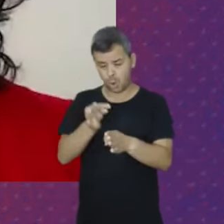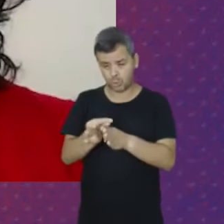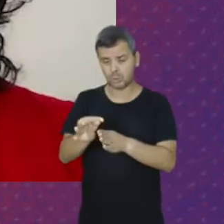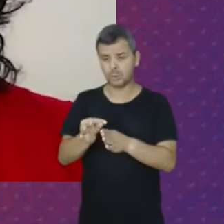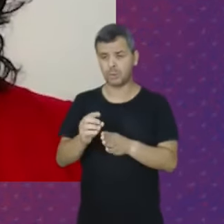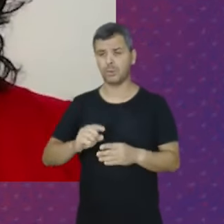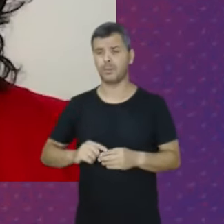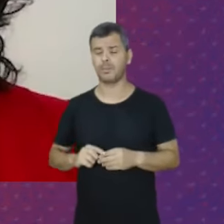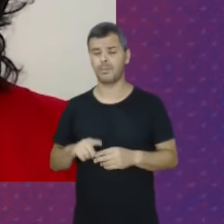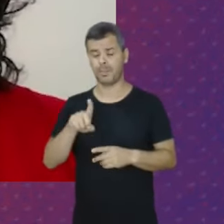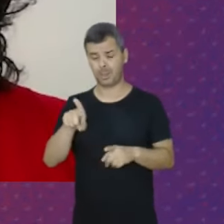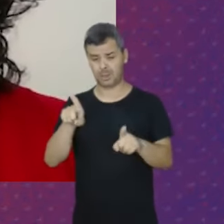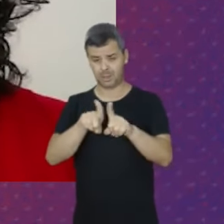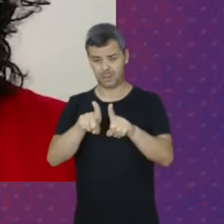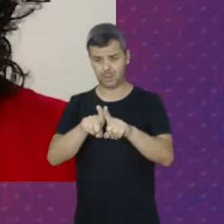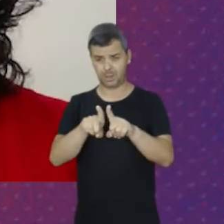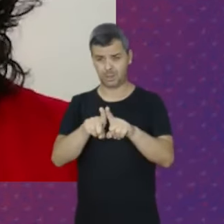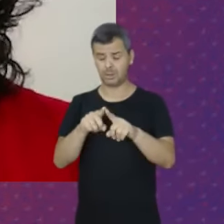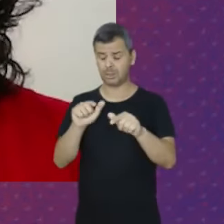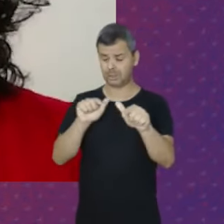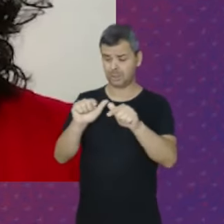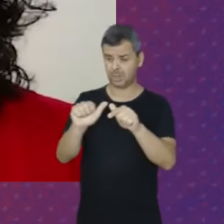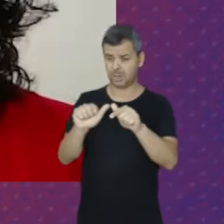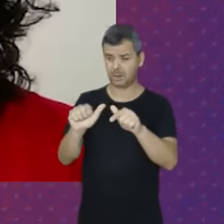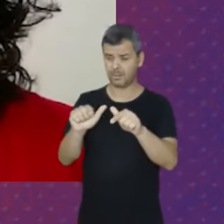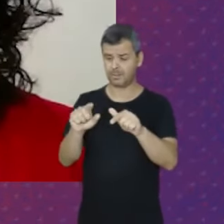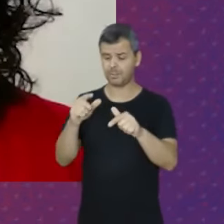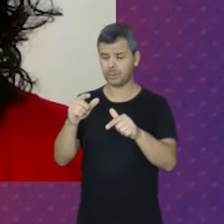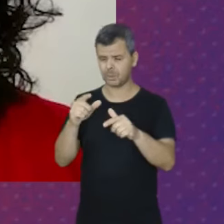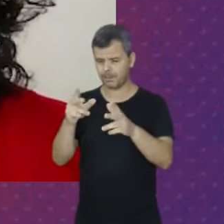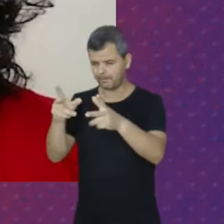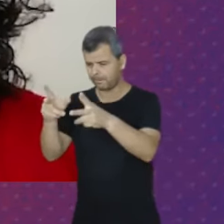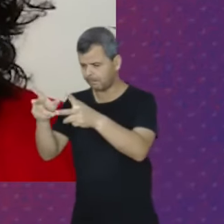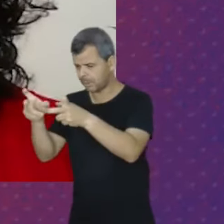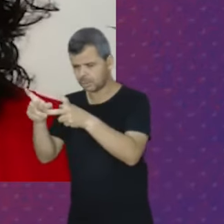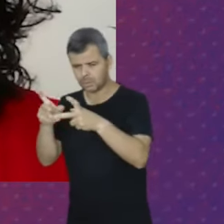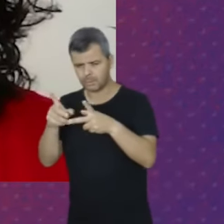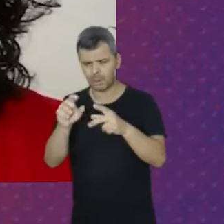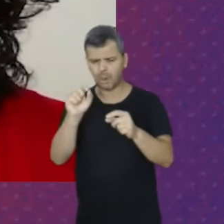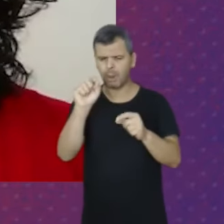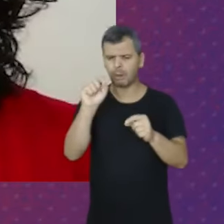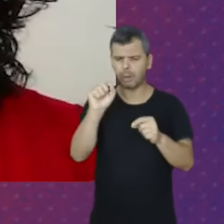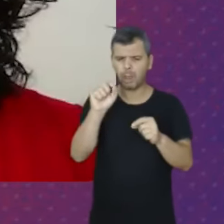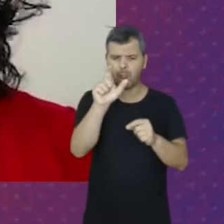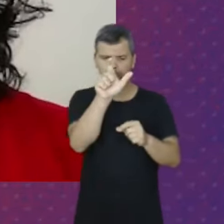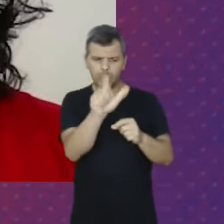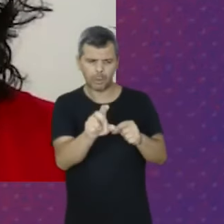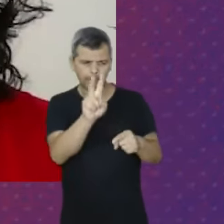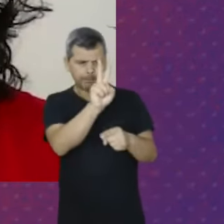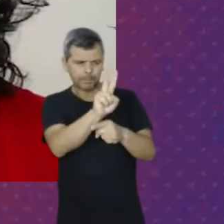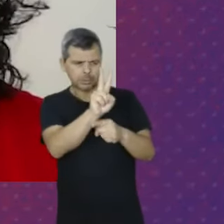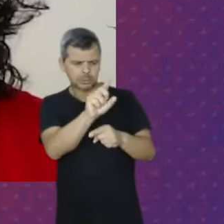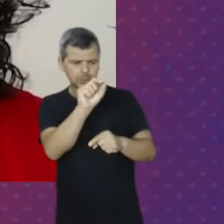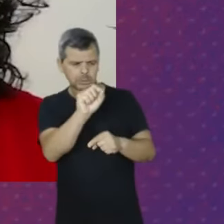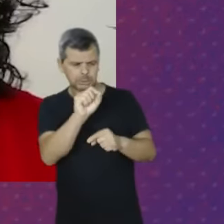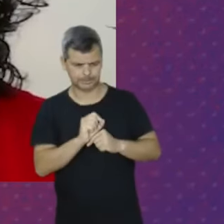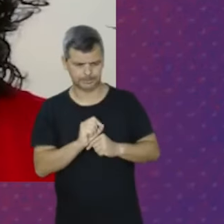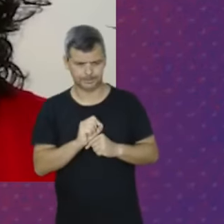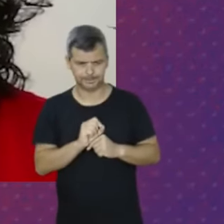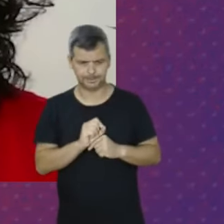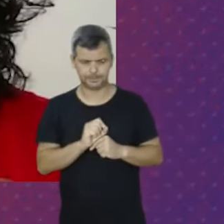Tutelar, ele também tem esse trabalho de identificar quem é a pessoa protetiva nesse caso,